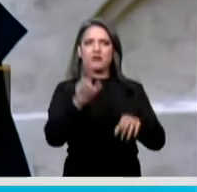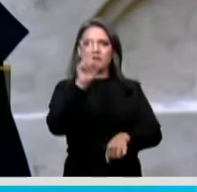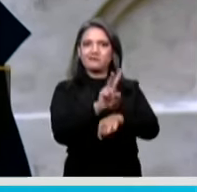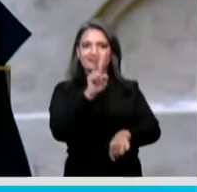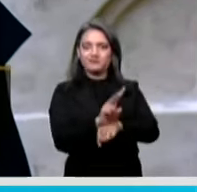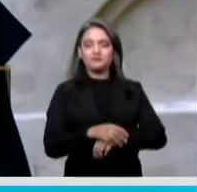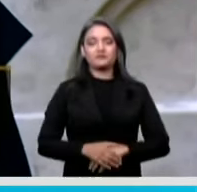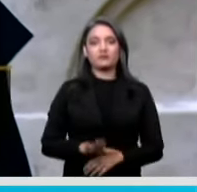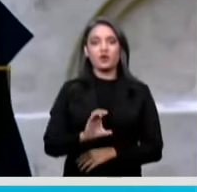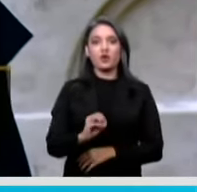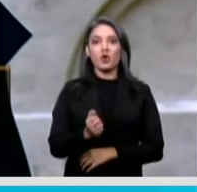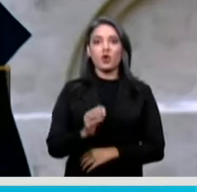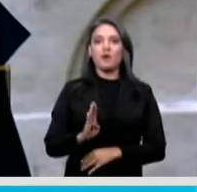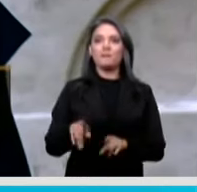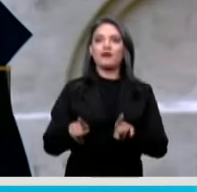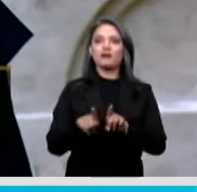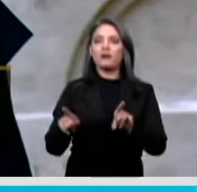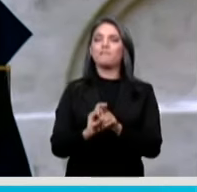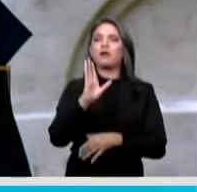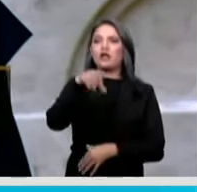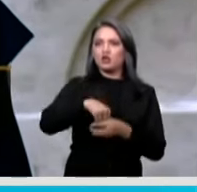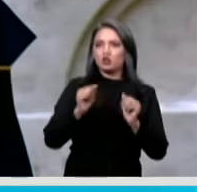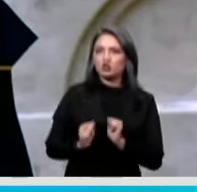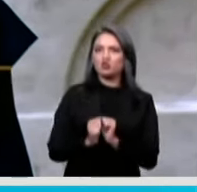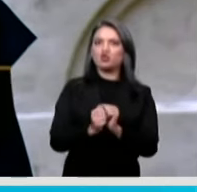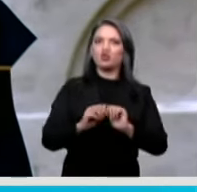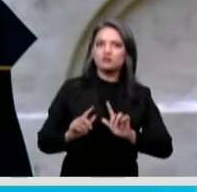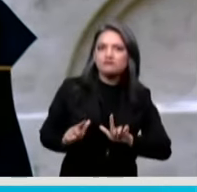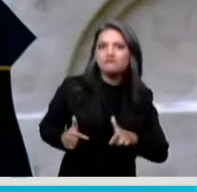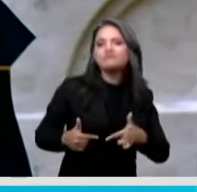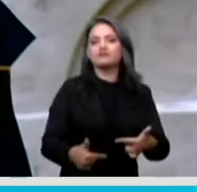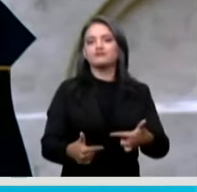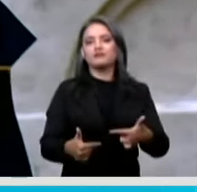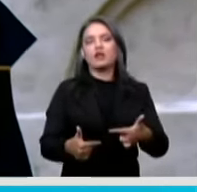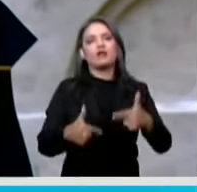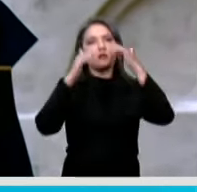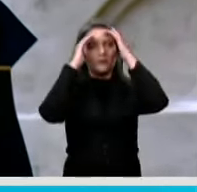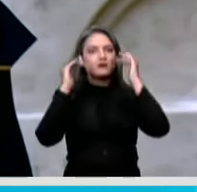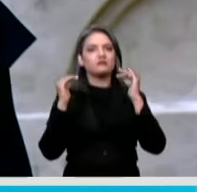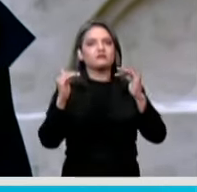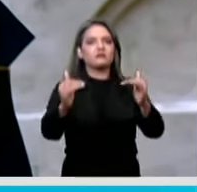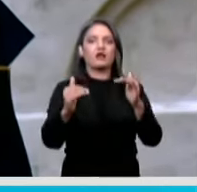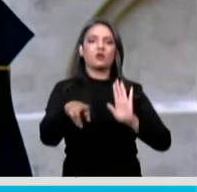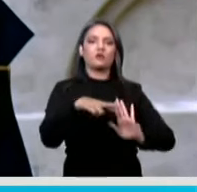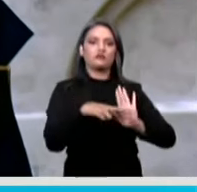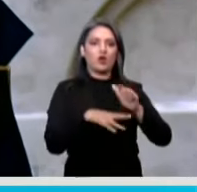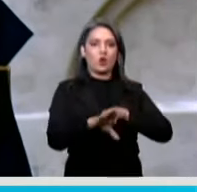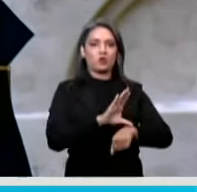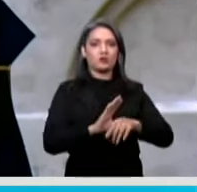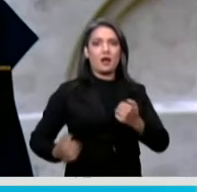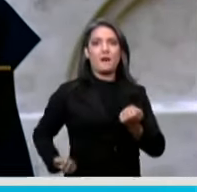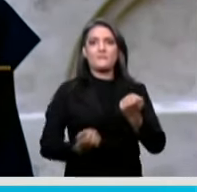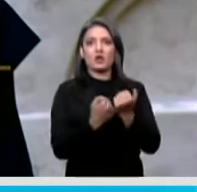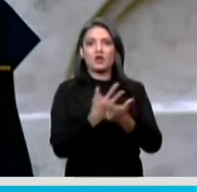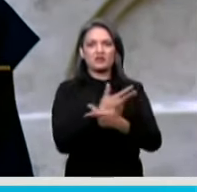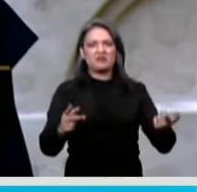imagem então o presidente da OAB tá discursando E talvez tenha tenha até sido inspiração do supremo ter observado que a OAB observou aab São